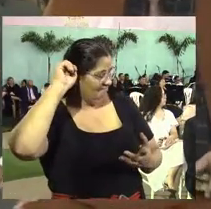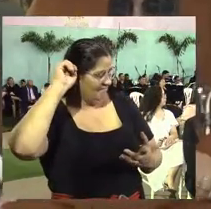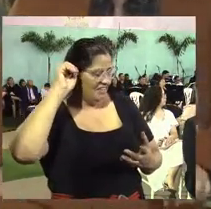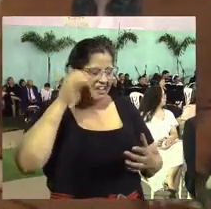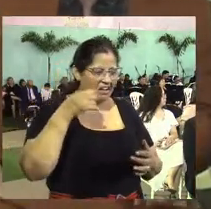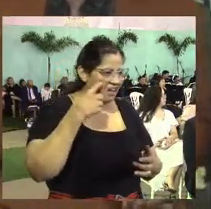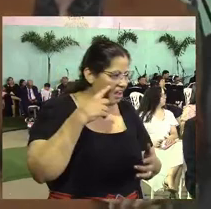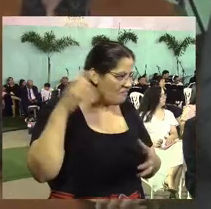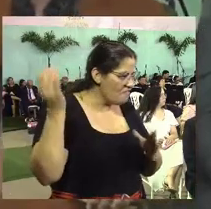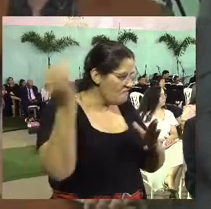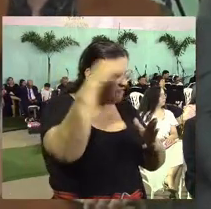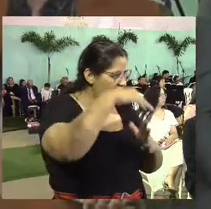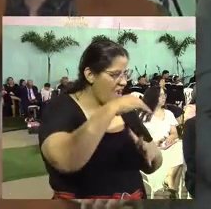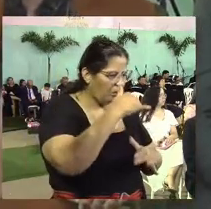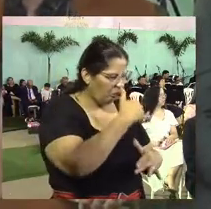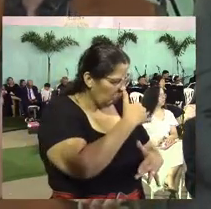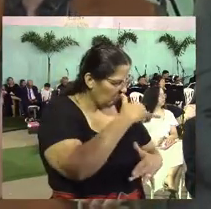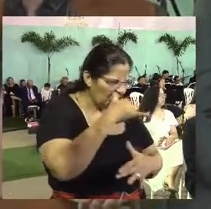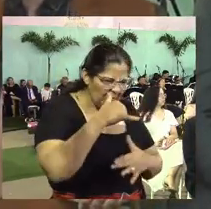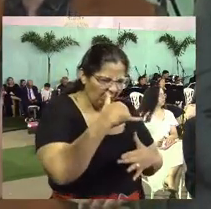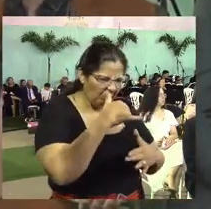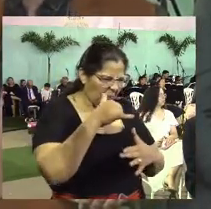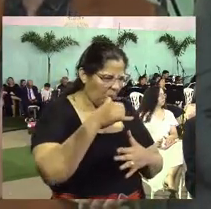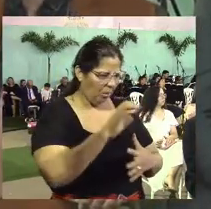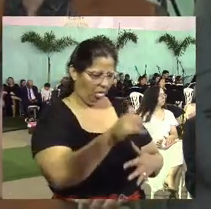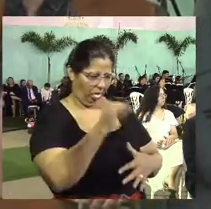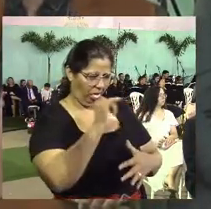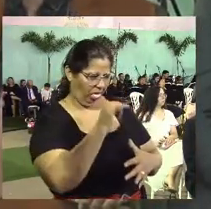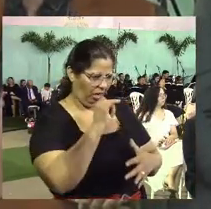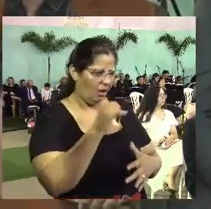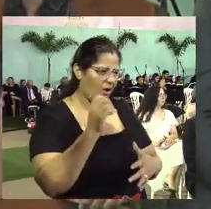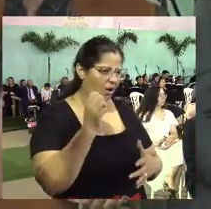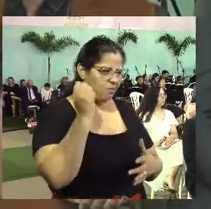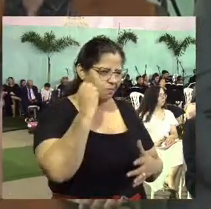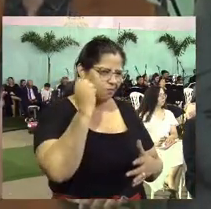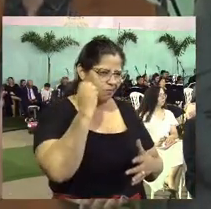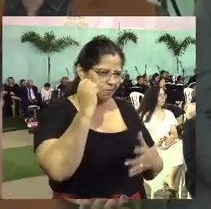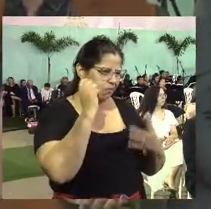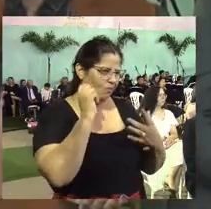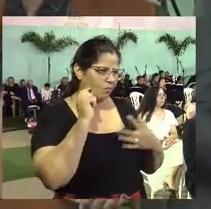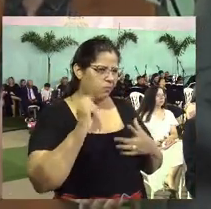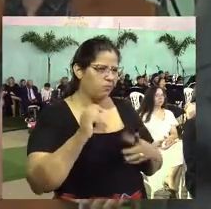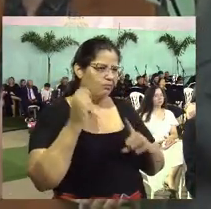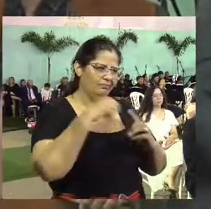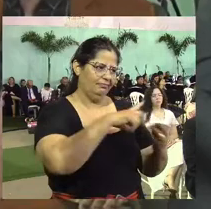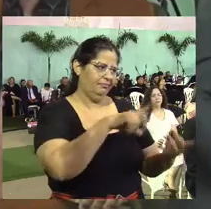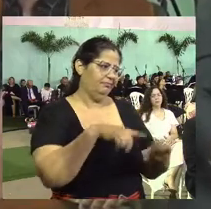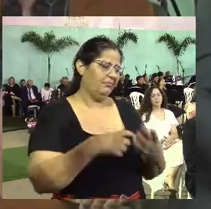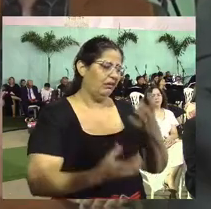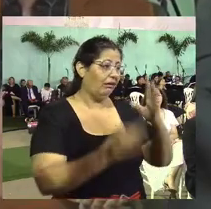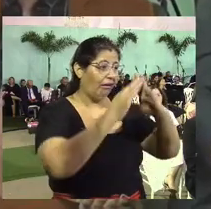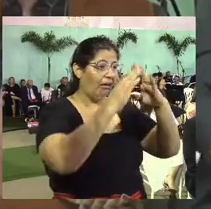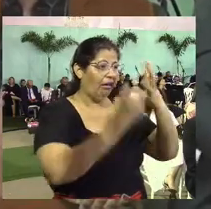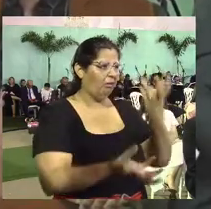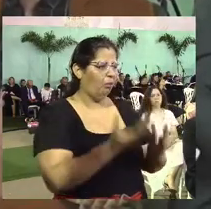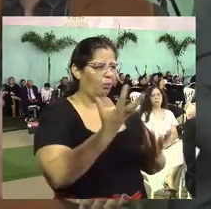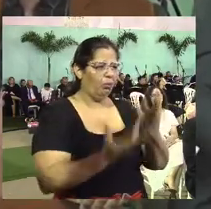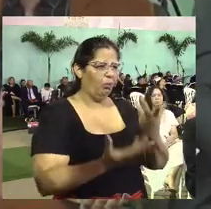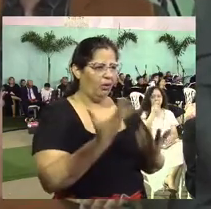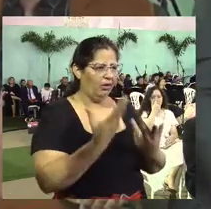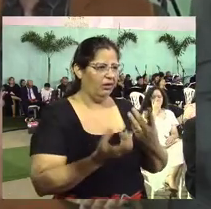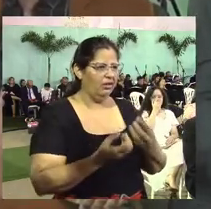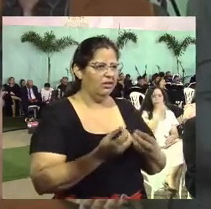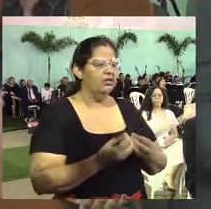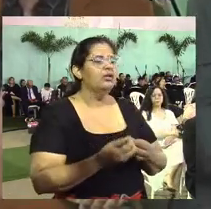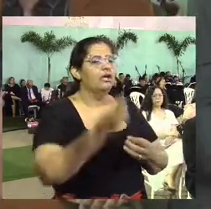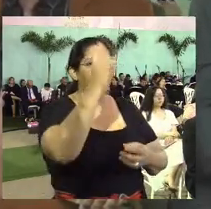em boca de fumo ele prega em bares entra em boate entra em casa pegando fogo e Deus quer